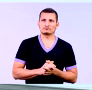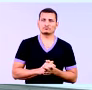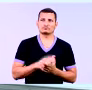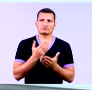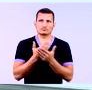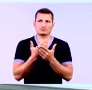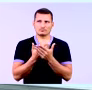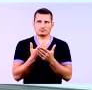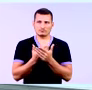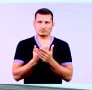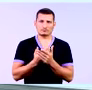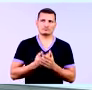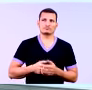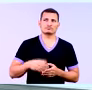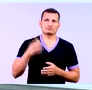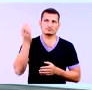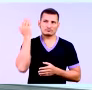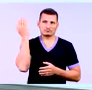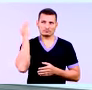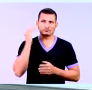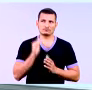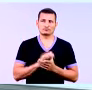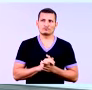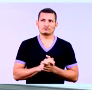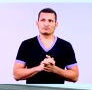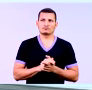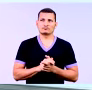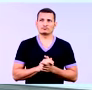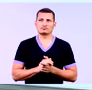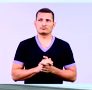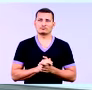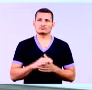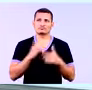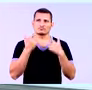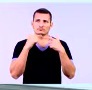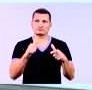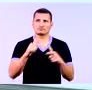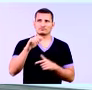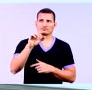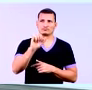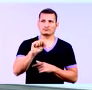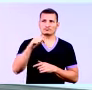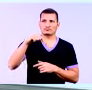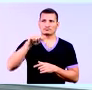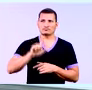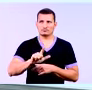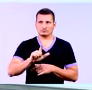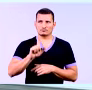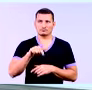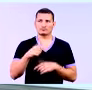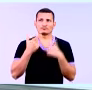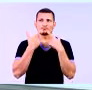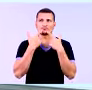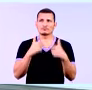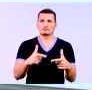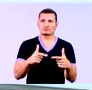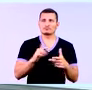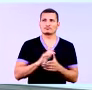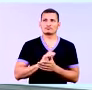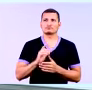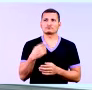anterior, nós conversamos aqui sobre comandos na linguagem SQL, que é aquela linguagem que